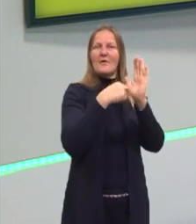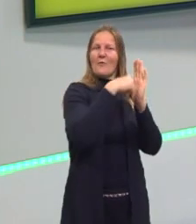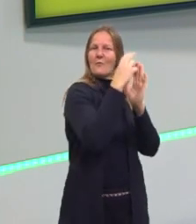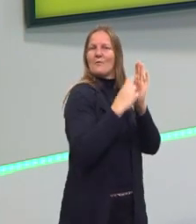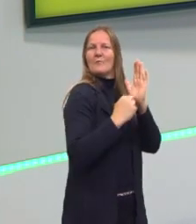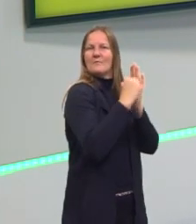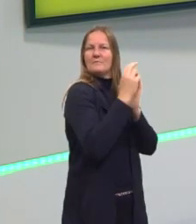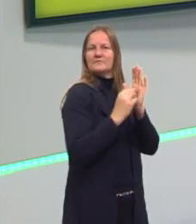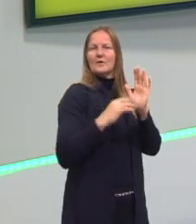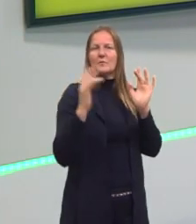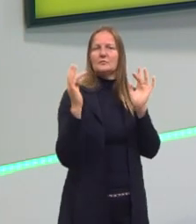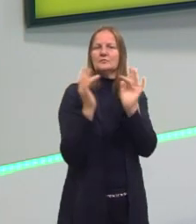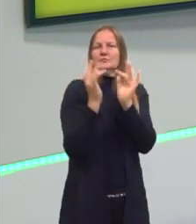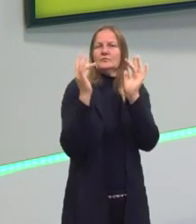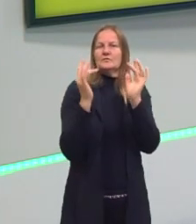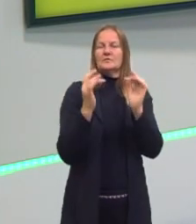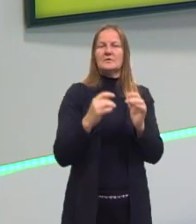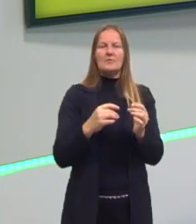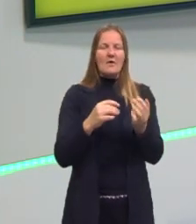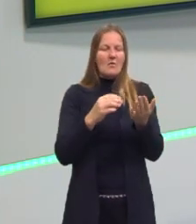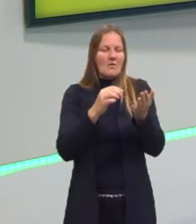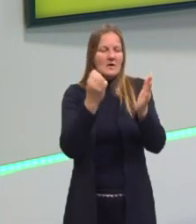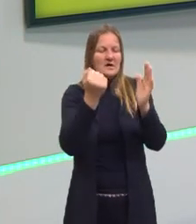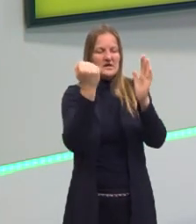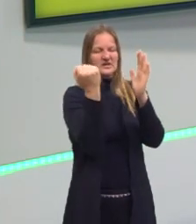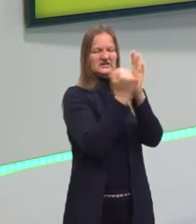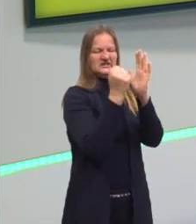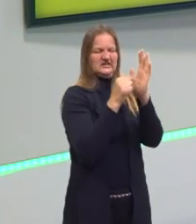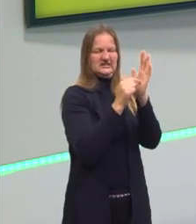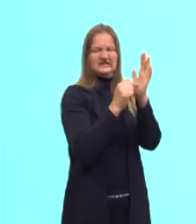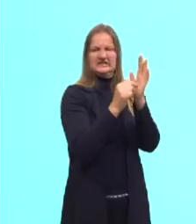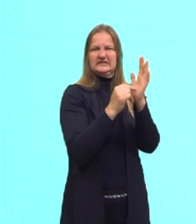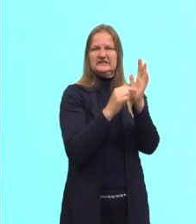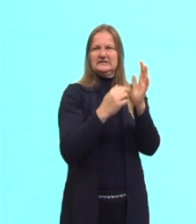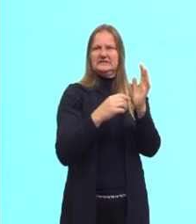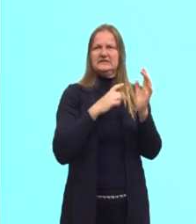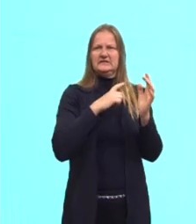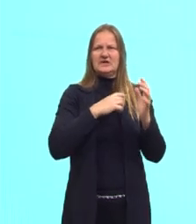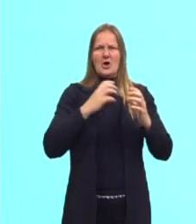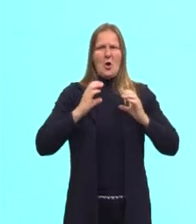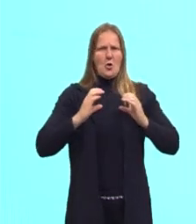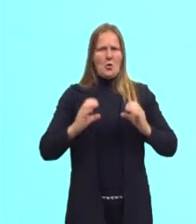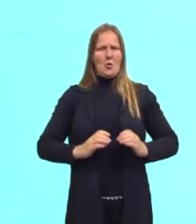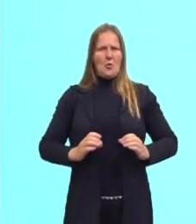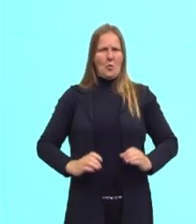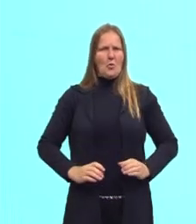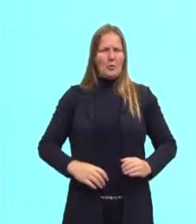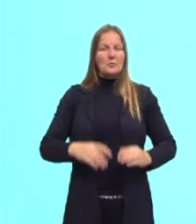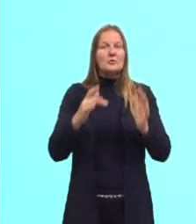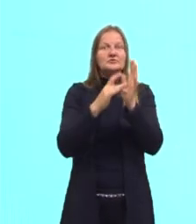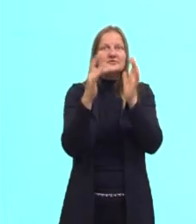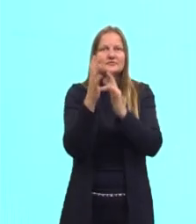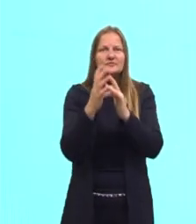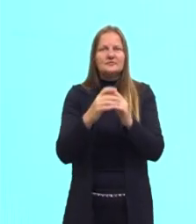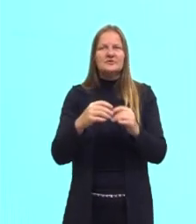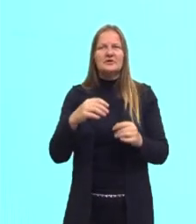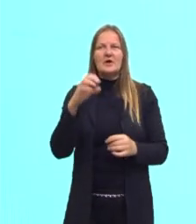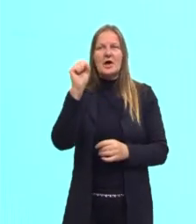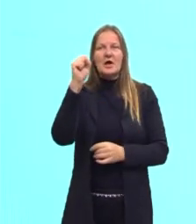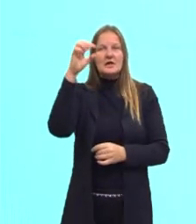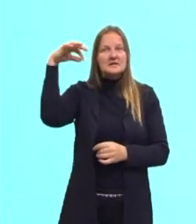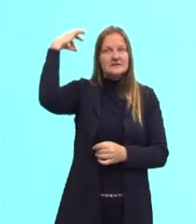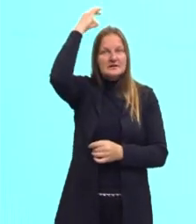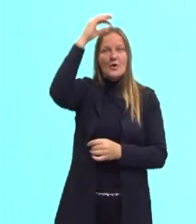tocando né de Thomé tocando a ferida dentro no corpo de Jesus tá E